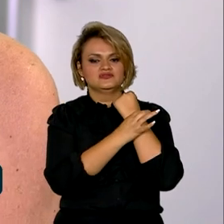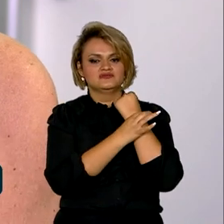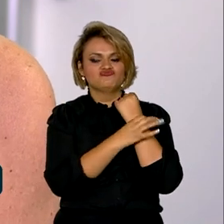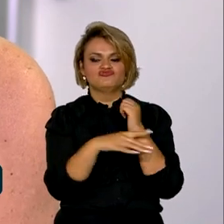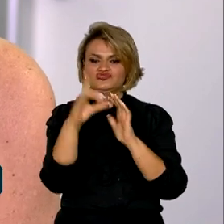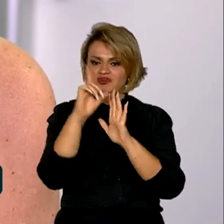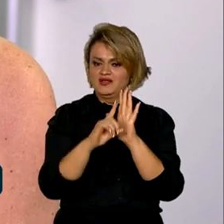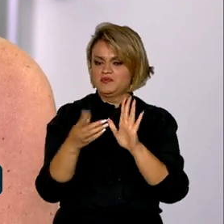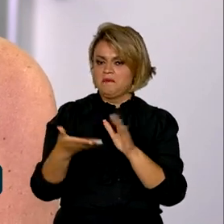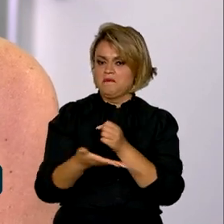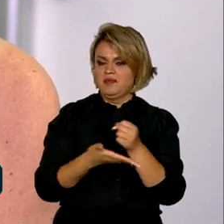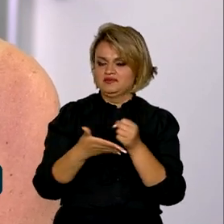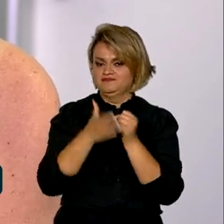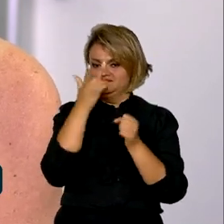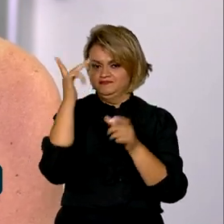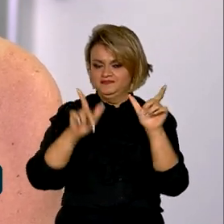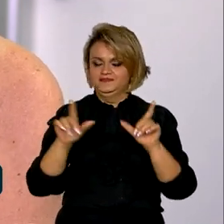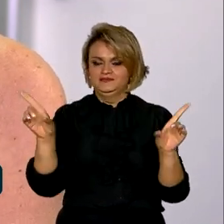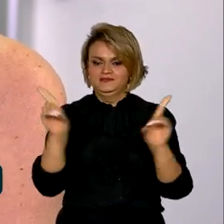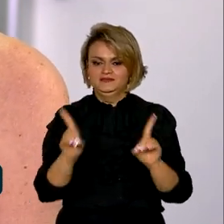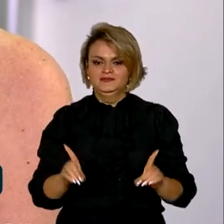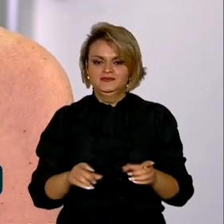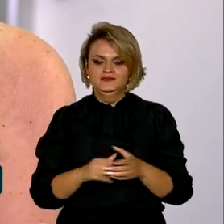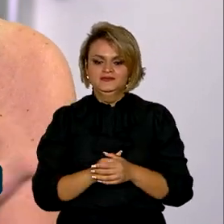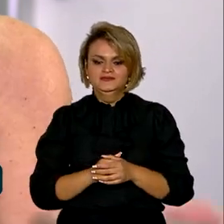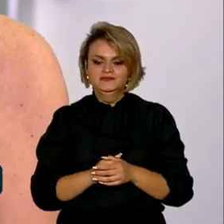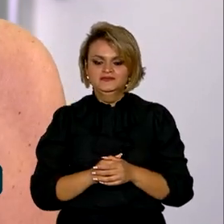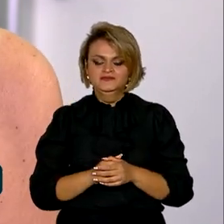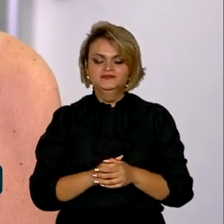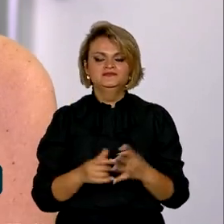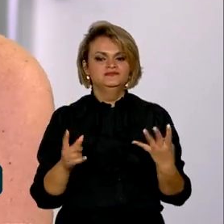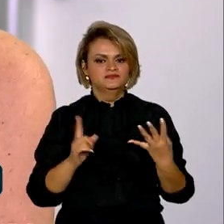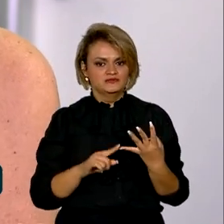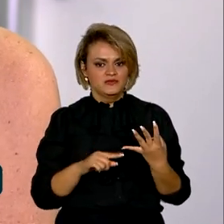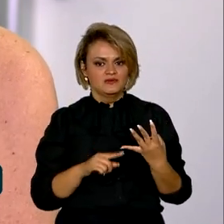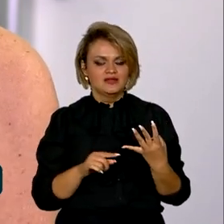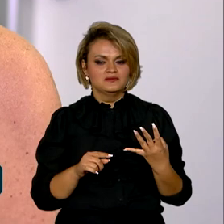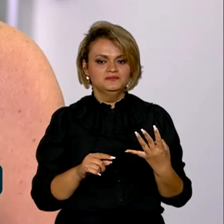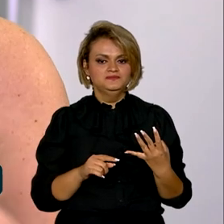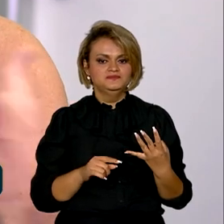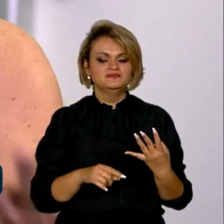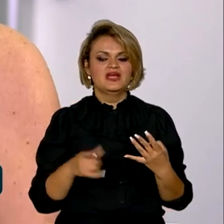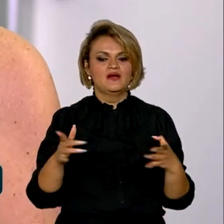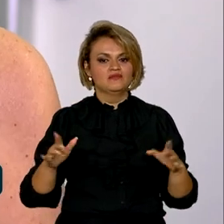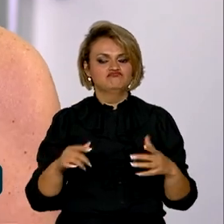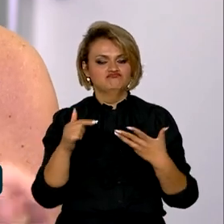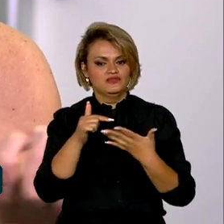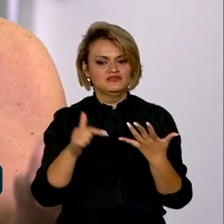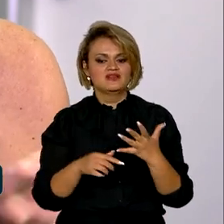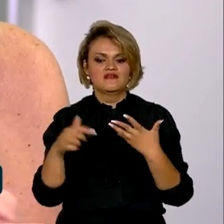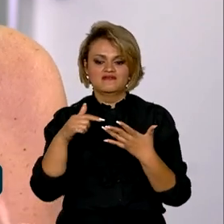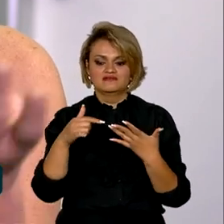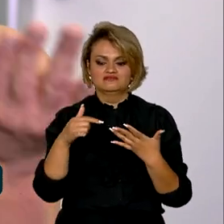os direitos fundamentais das pessoas com deficiência. O quarto eixo, então, daí é uma promoção dos